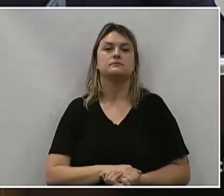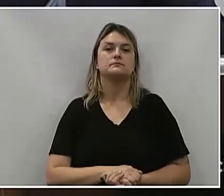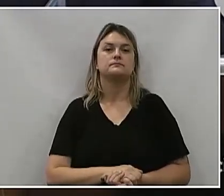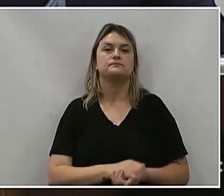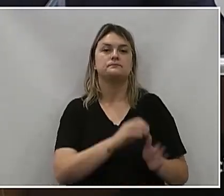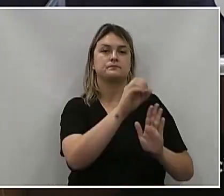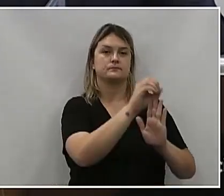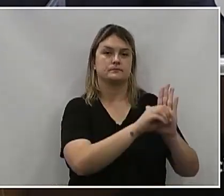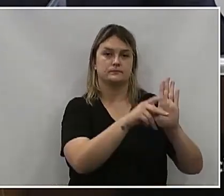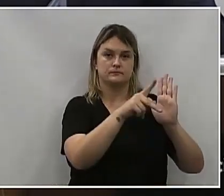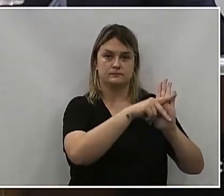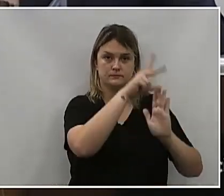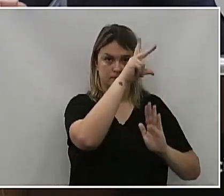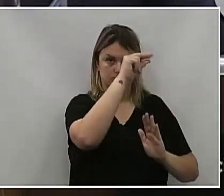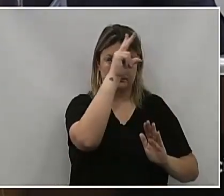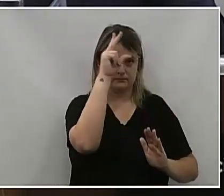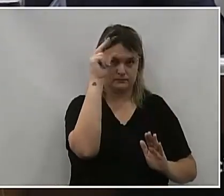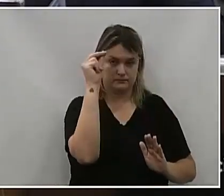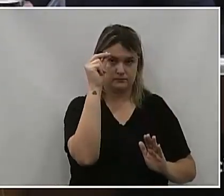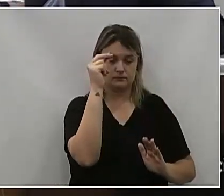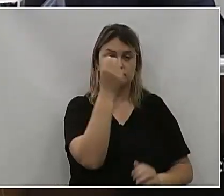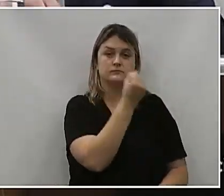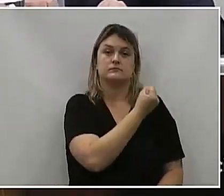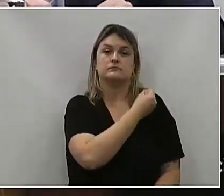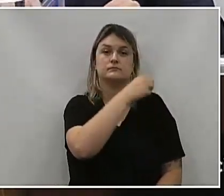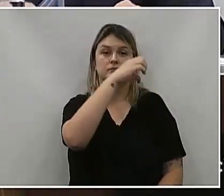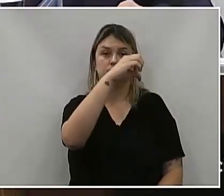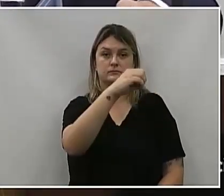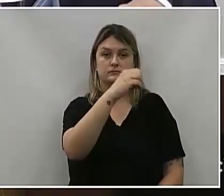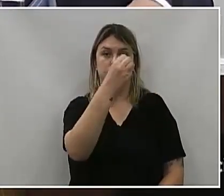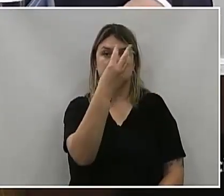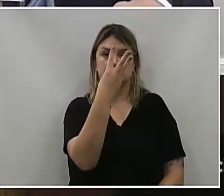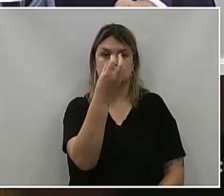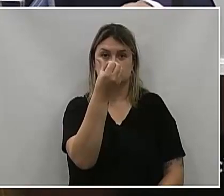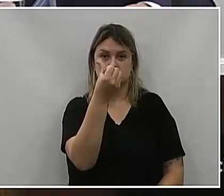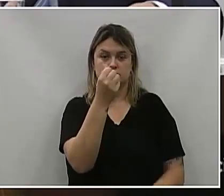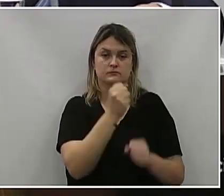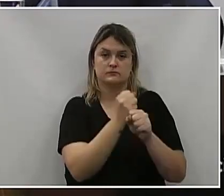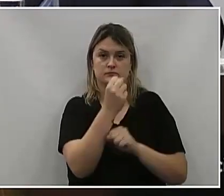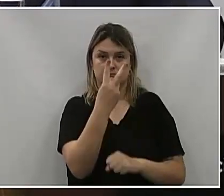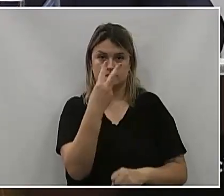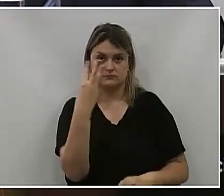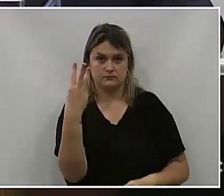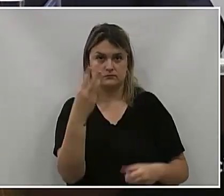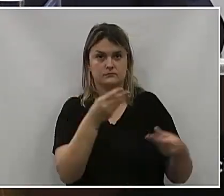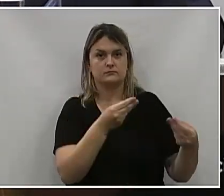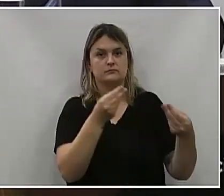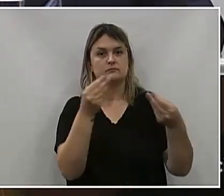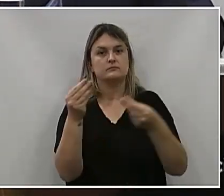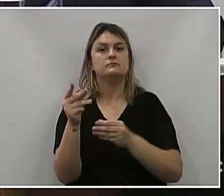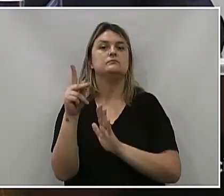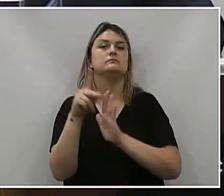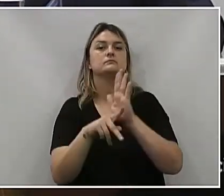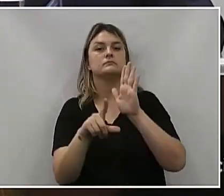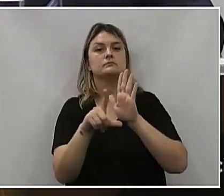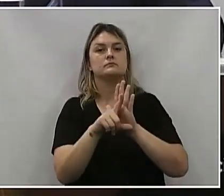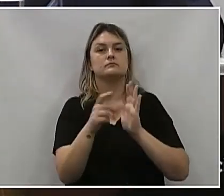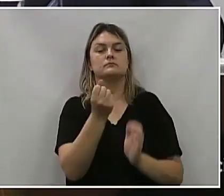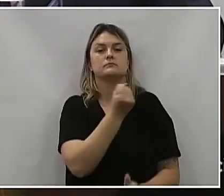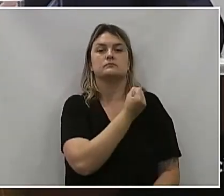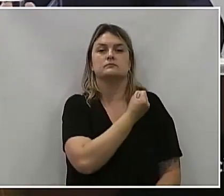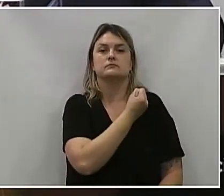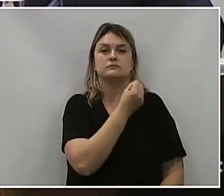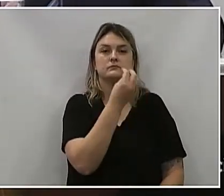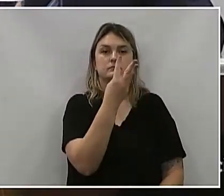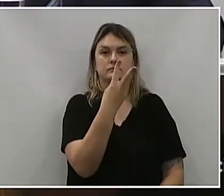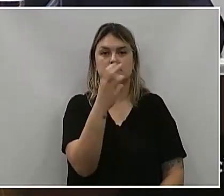Ofícios do Executivo. Ofício de número 936 de 2023, que encaminha projeto de lei ordinária